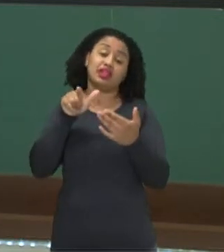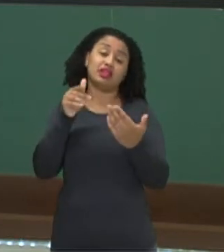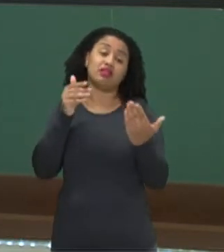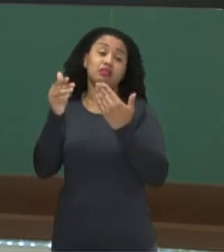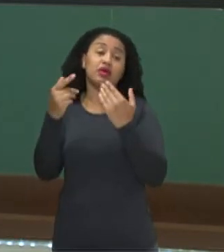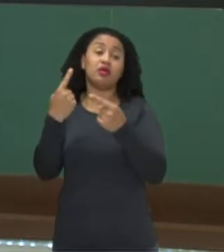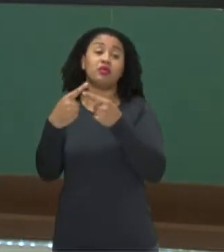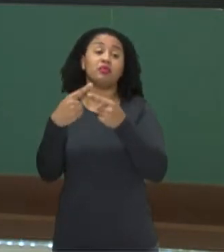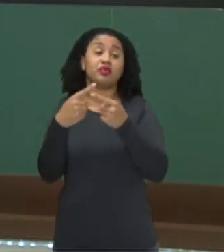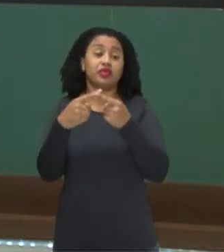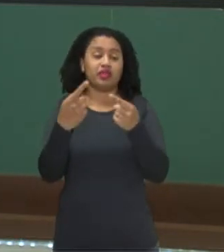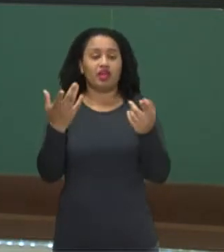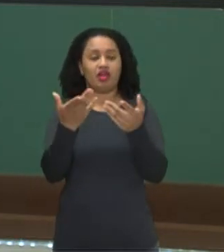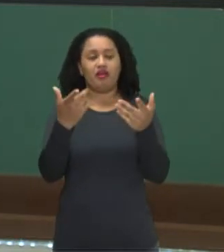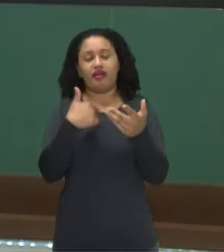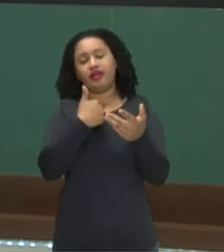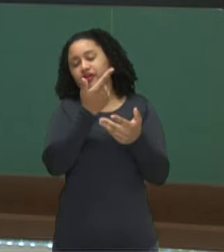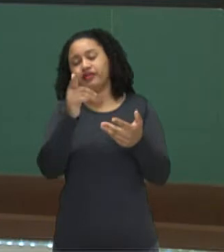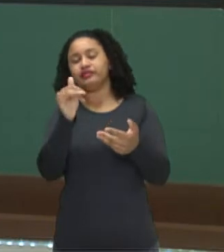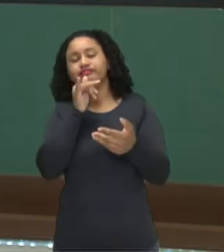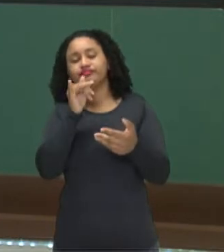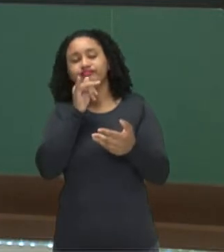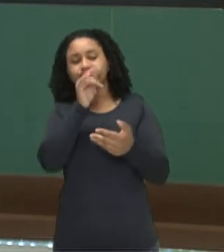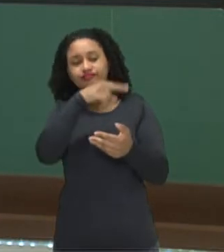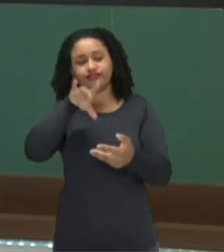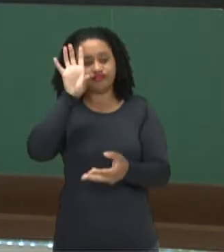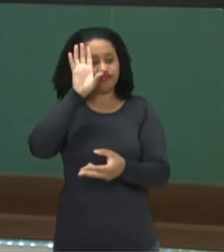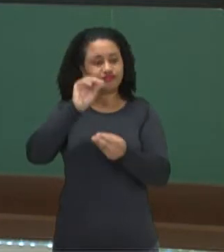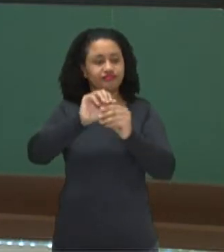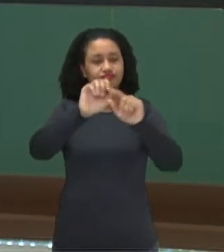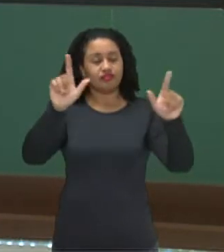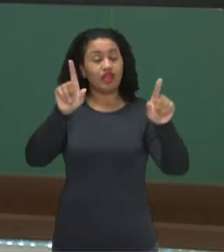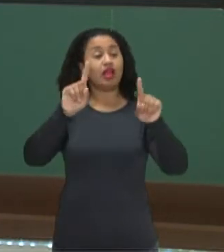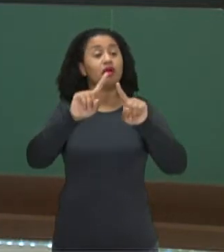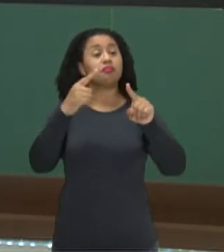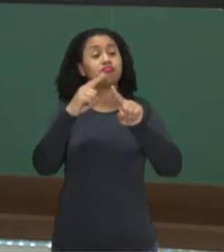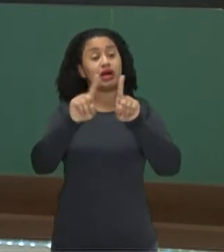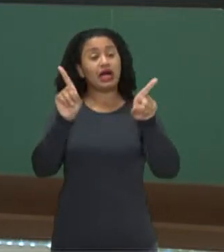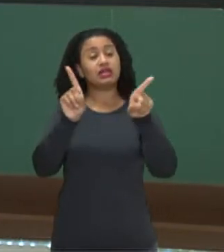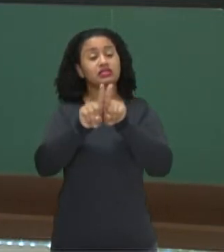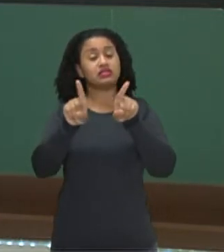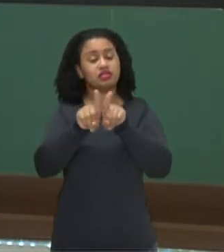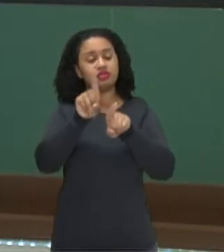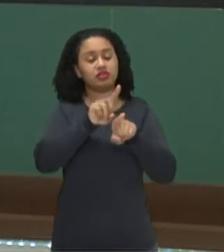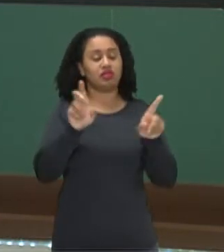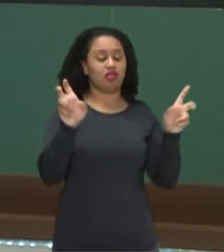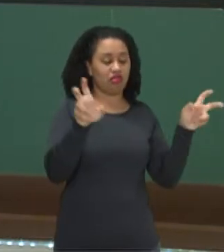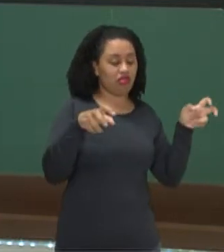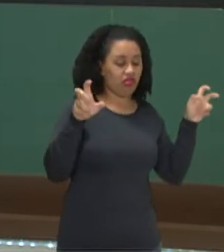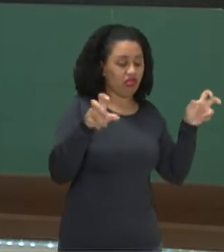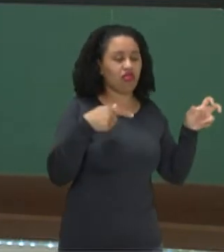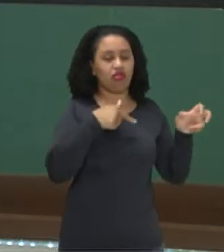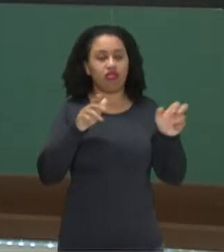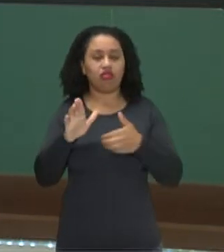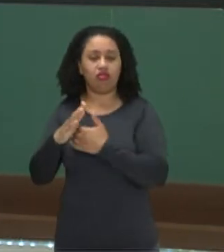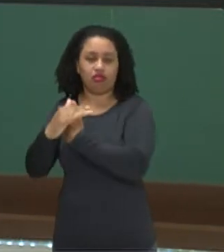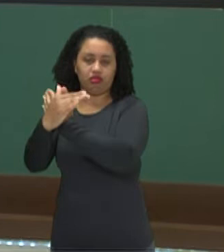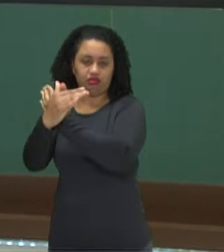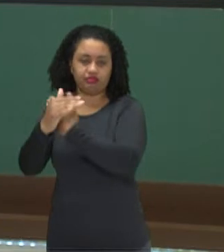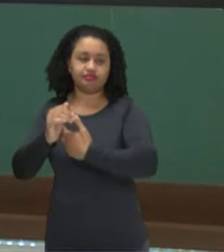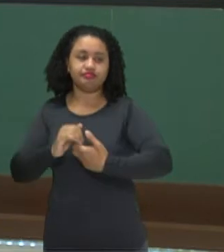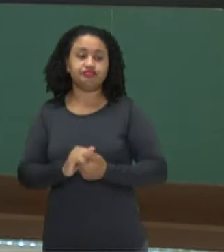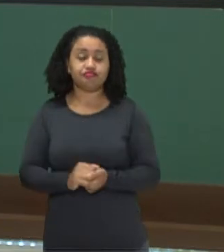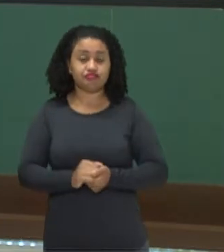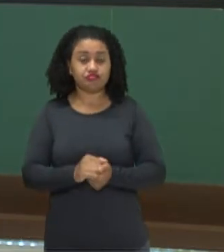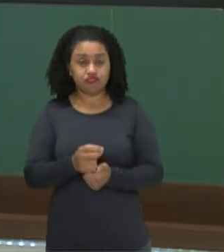por quê? Vamos utilizar um outro exemplo aqui, mas poderia ser também, né, usando ali o morcego e a borboleta. Aqui o exemplo